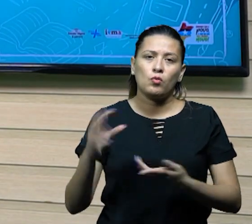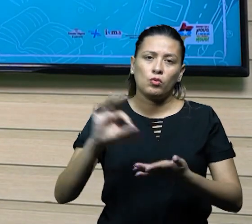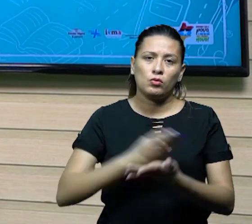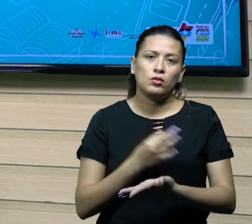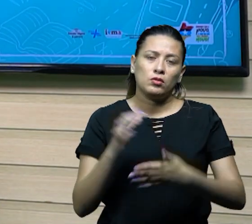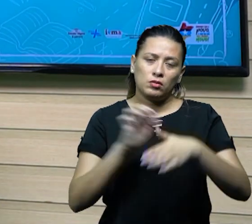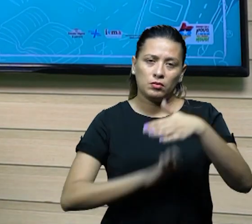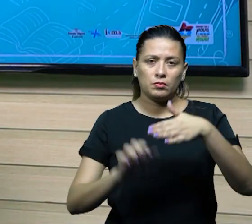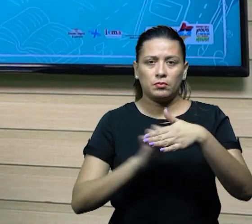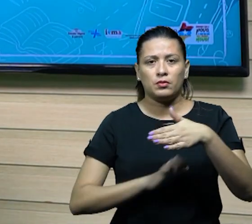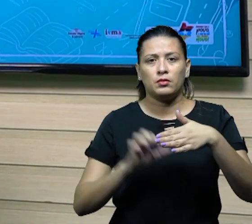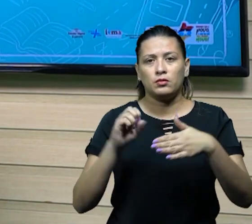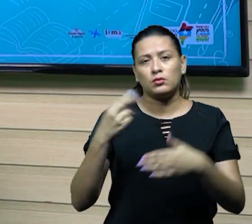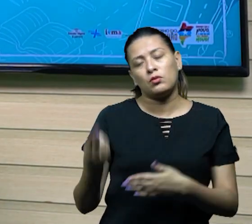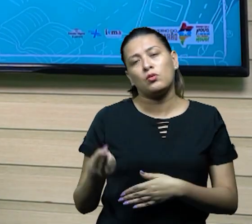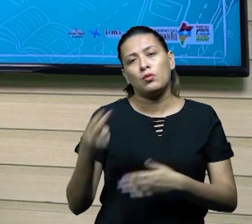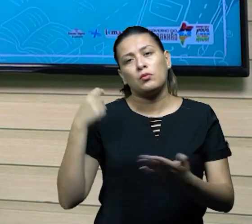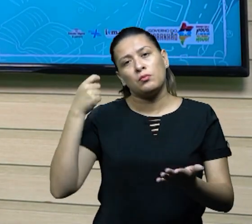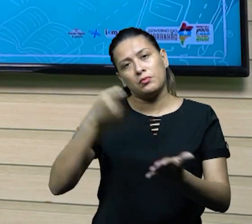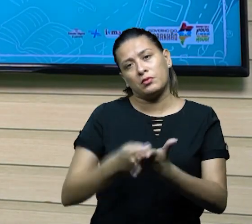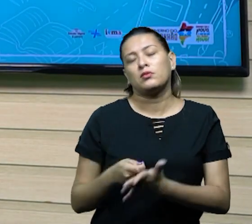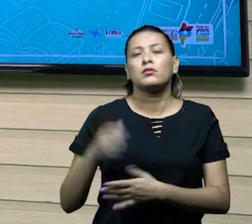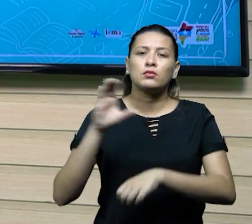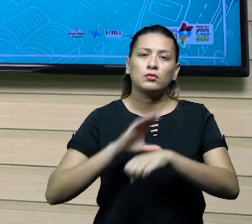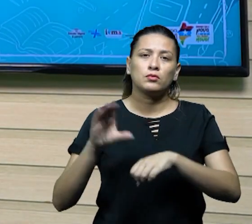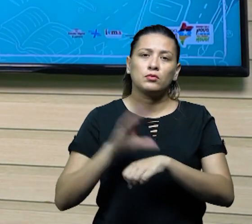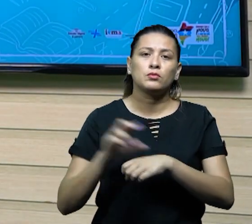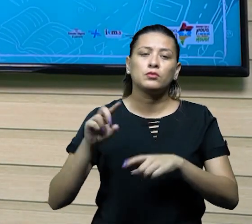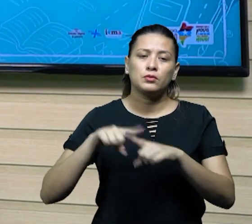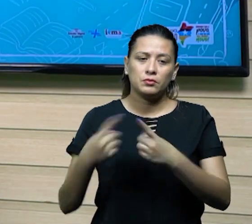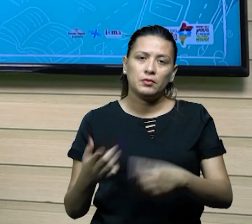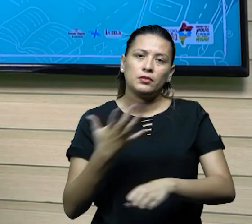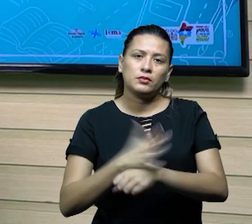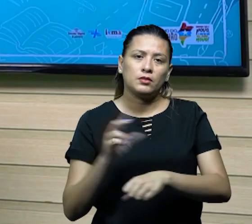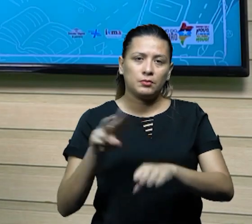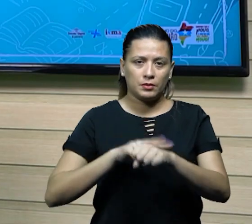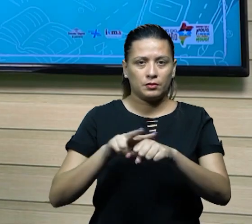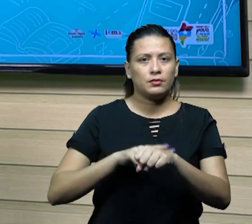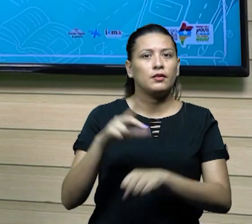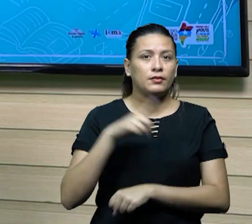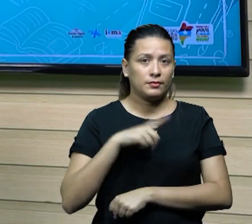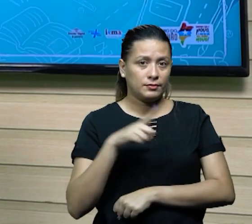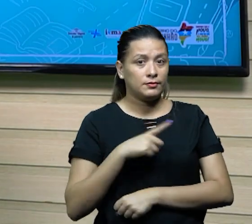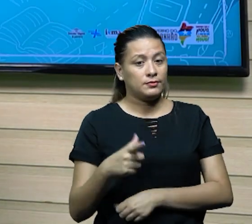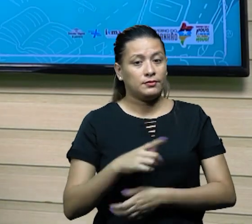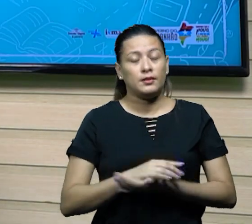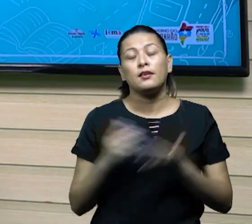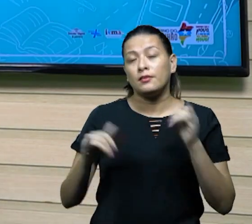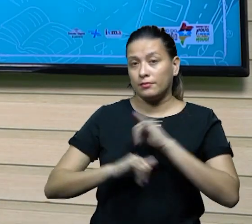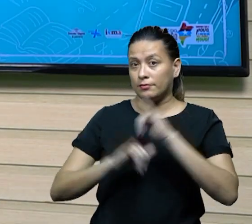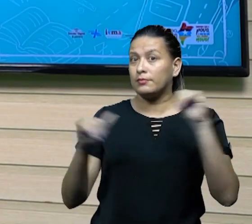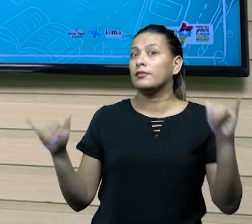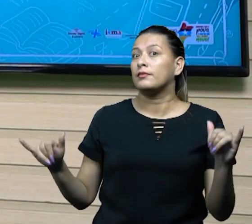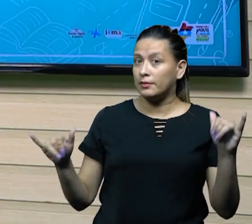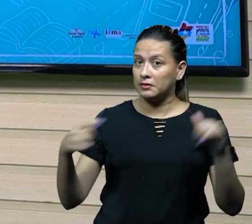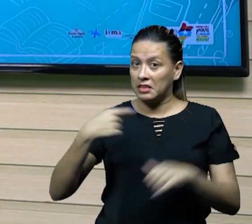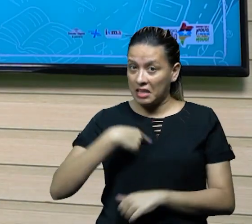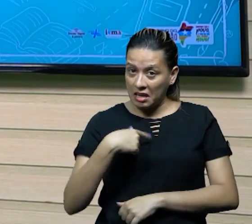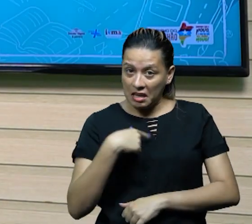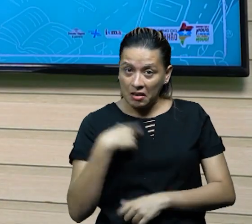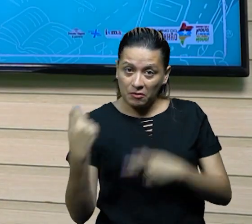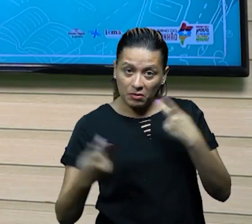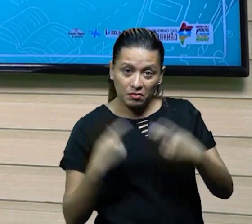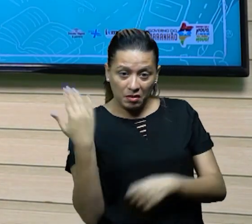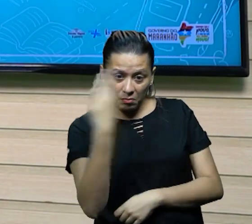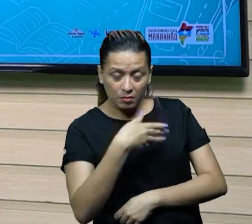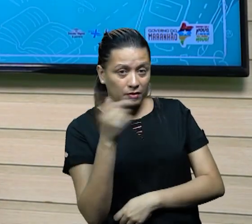E aí, a própria empresa ela pode fazer o seu treinamento online de forma interna. Botar o gerente, o supervisor para monitorar, ou contrata uma empresa,